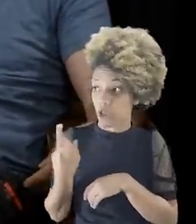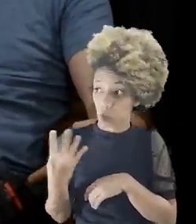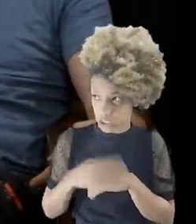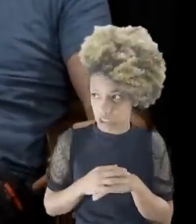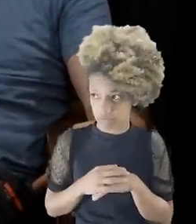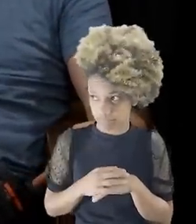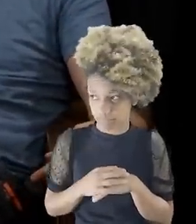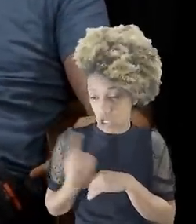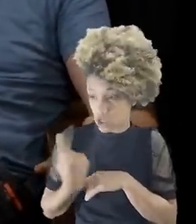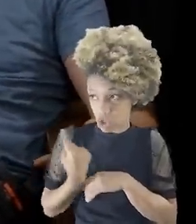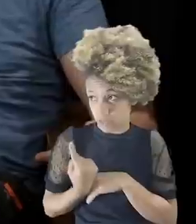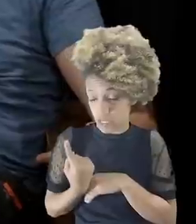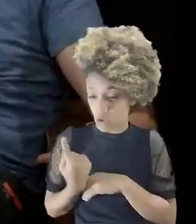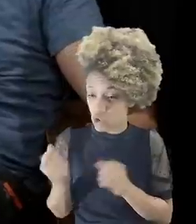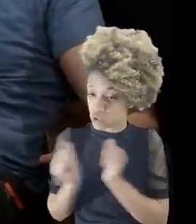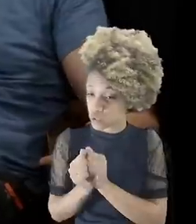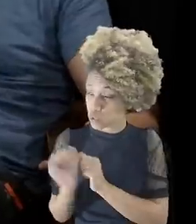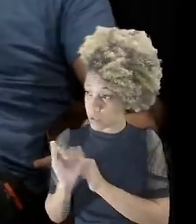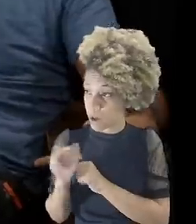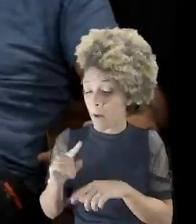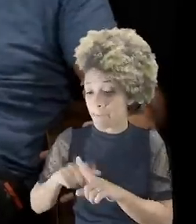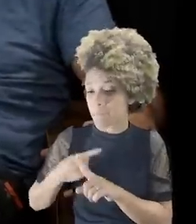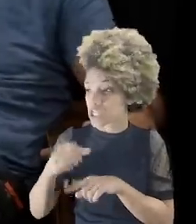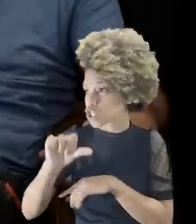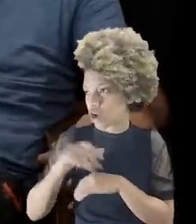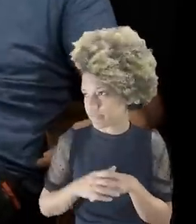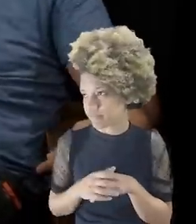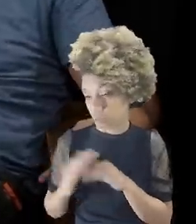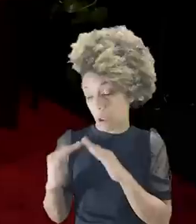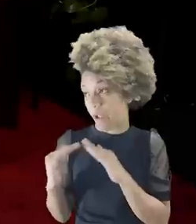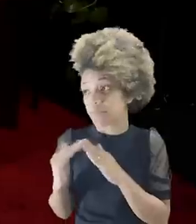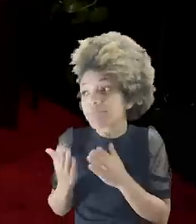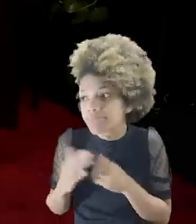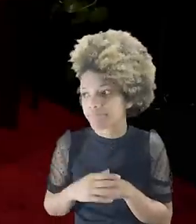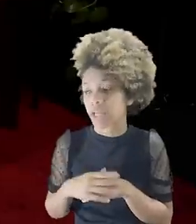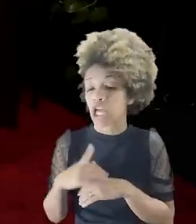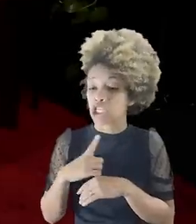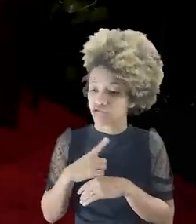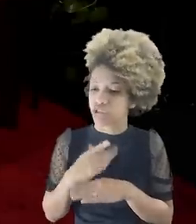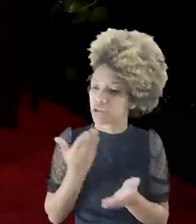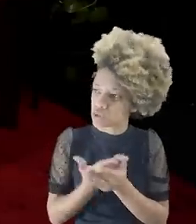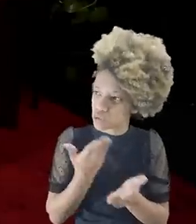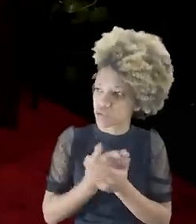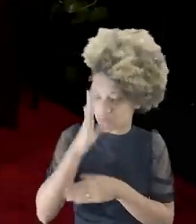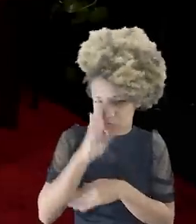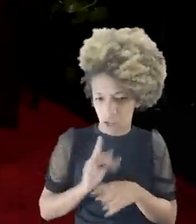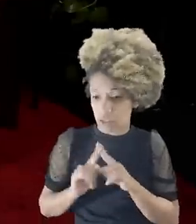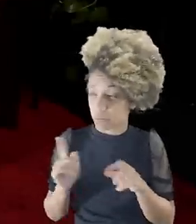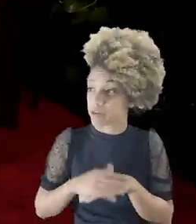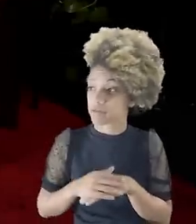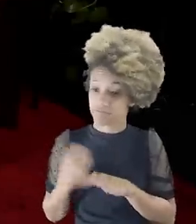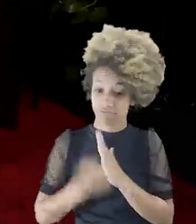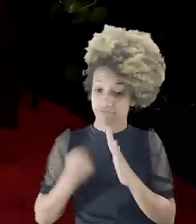14 anos de idade morar sozinho eu e meu irmão mais nova maluco numa casa aí né que a bolsa tal mas eu